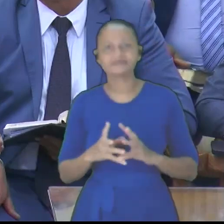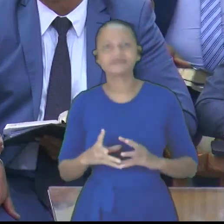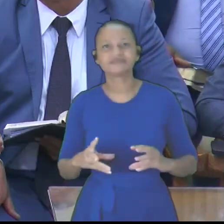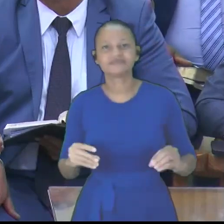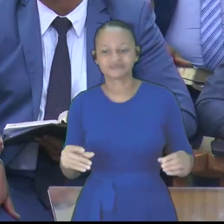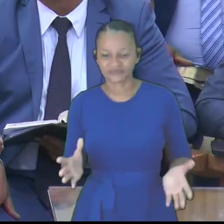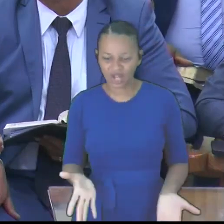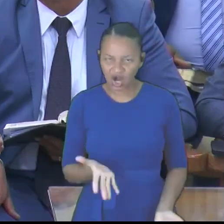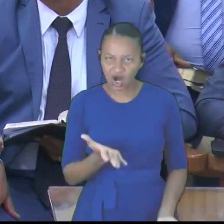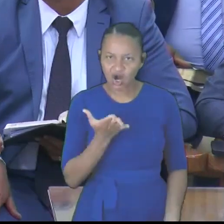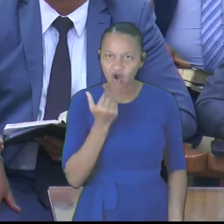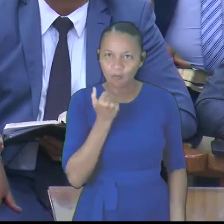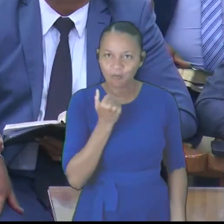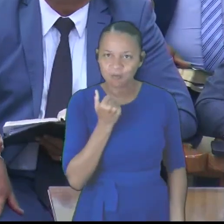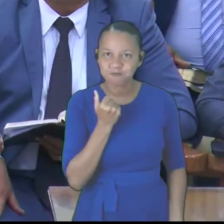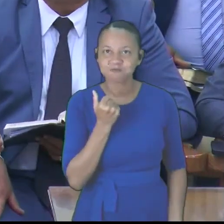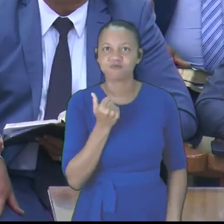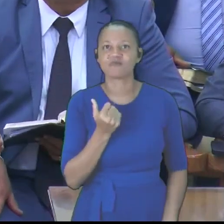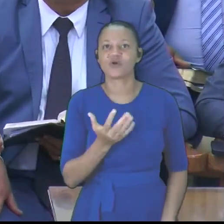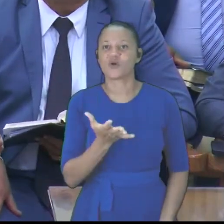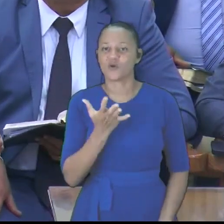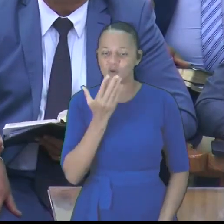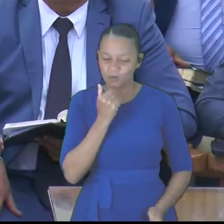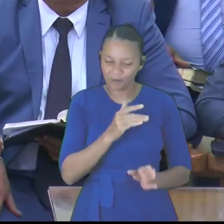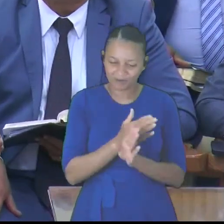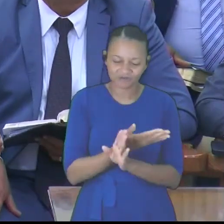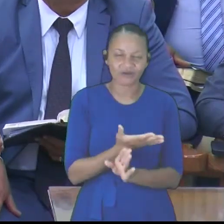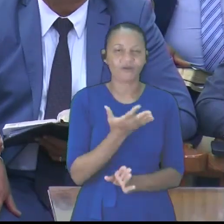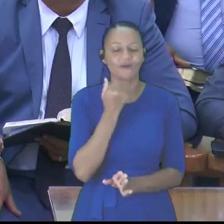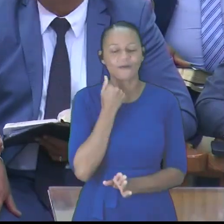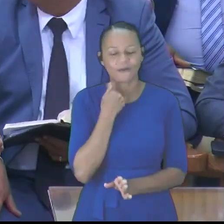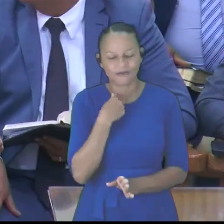passou a panela de carne e passou a panela de macaxeira.